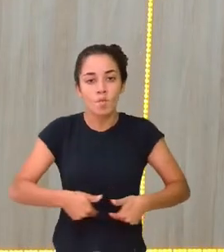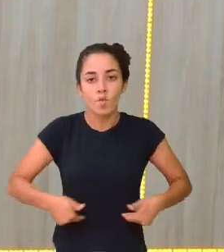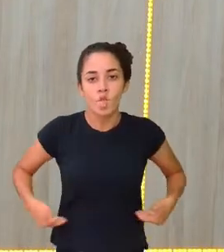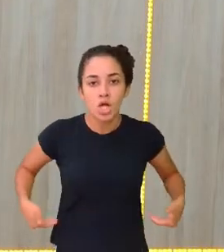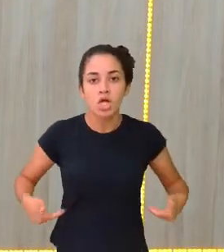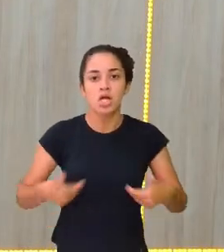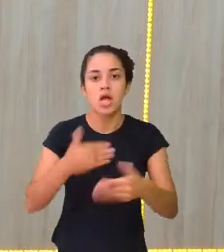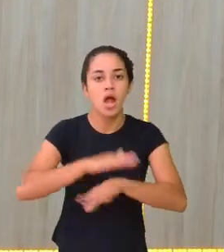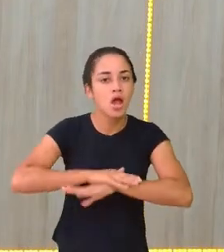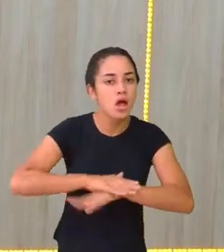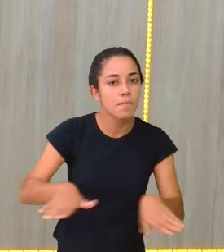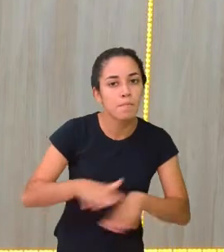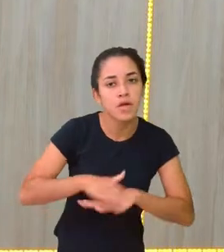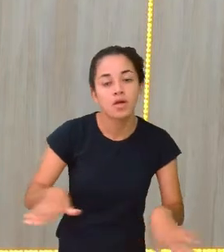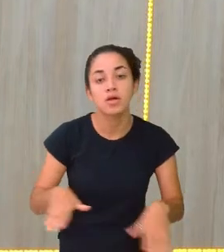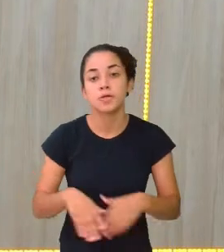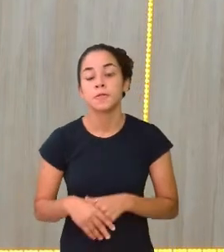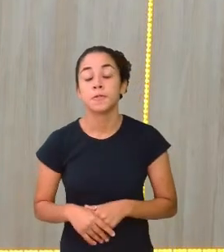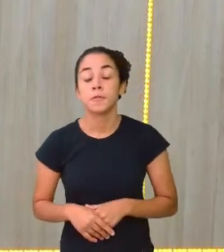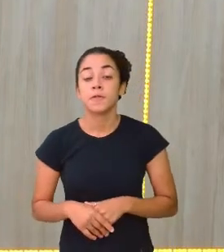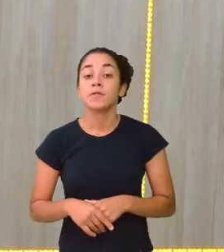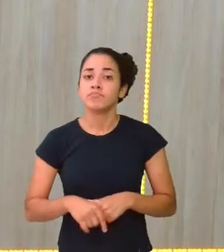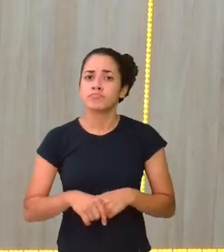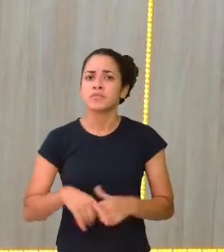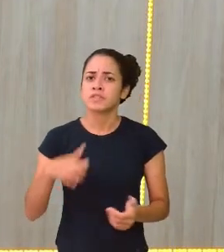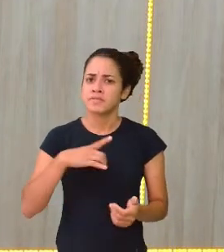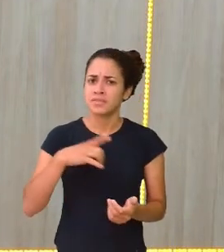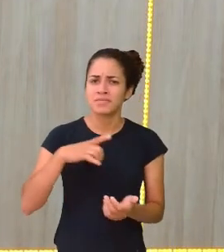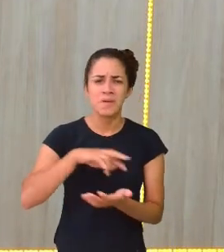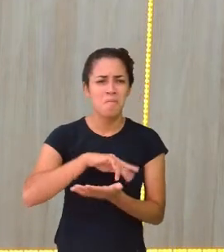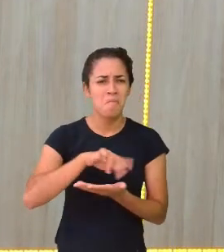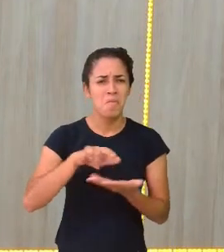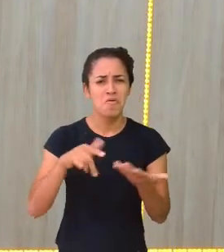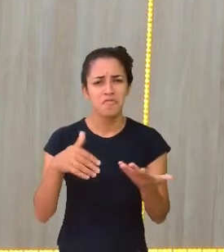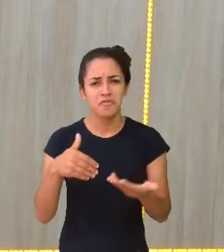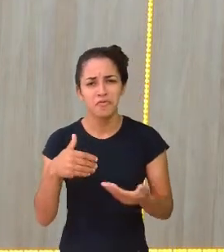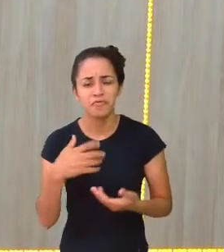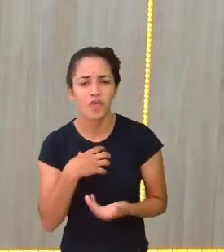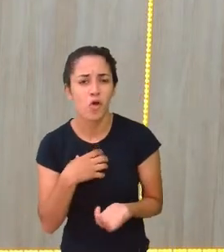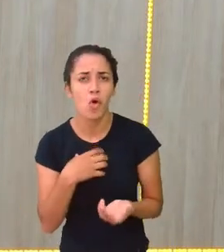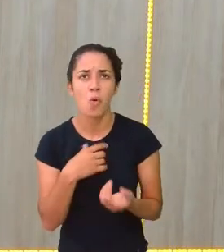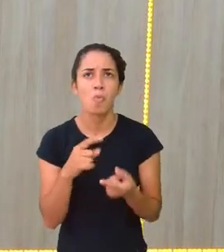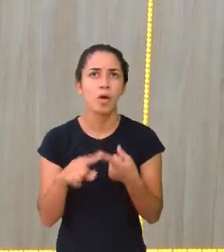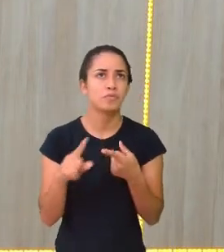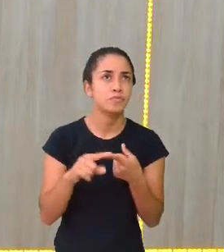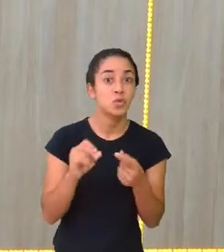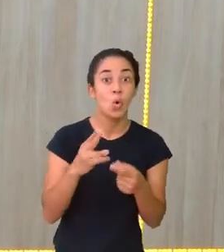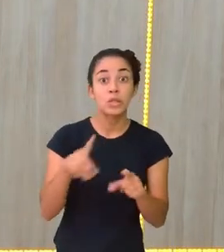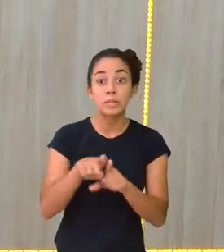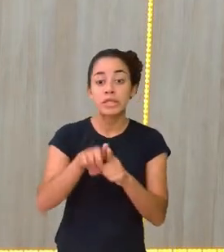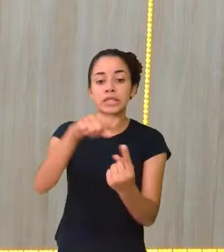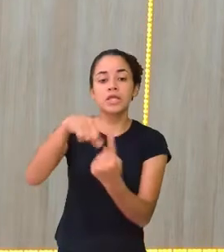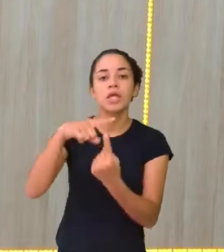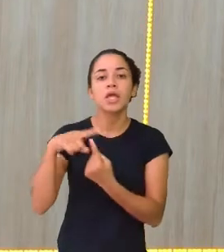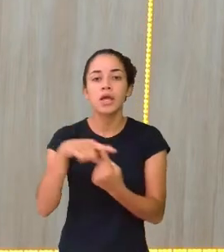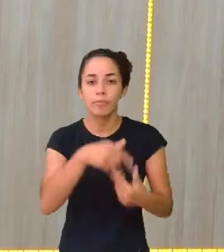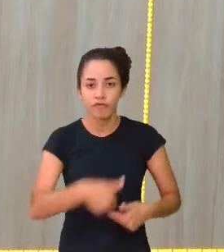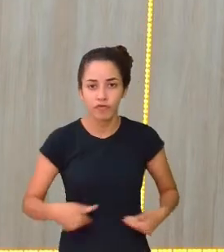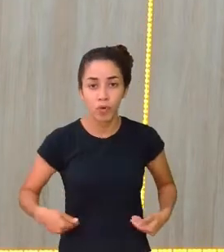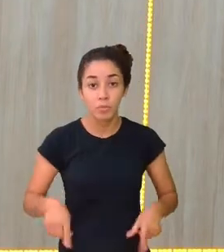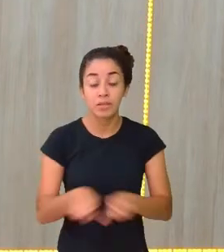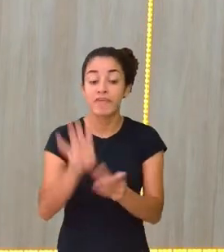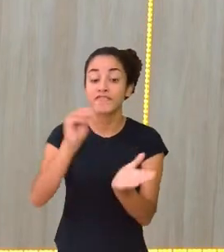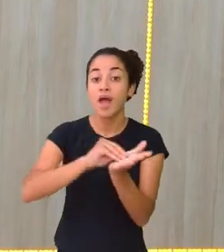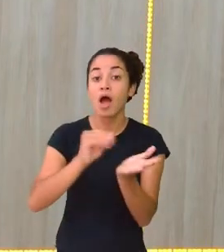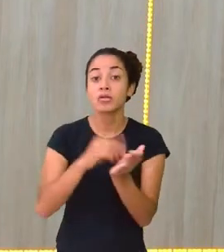conversar um pouquinho hoje que existem várias formas, vários tipos de fome. Existe até mesmo, gente, aquela falta de nutrientes, mas o